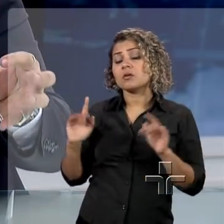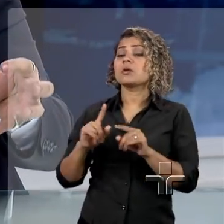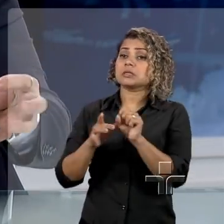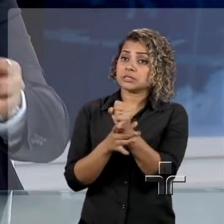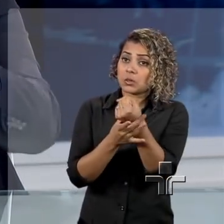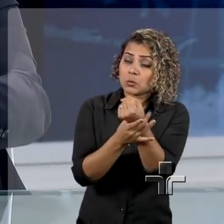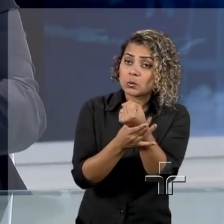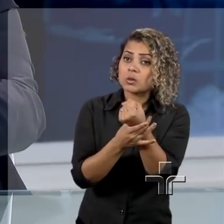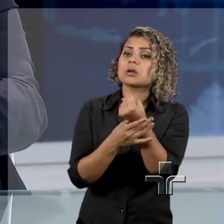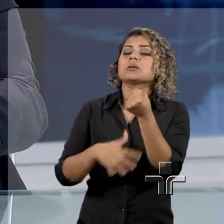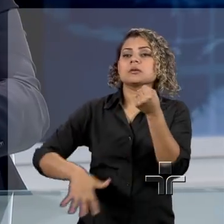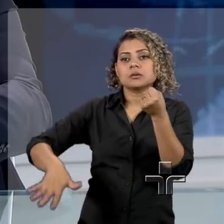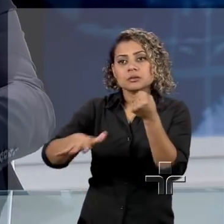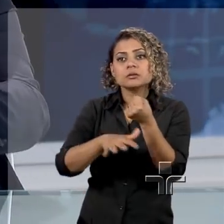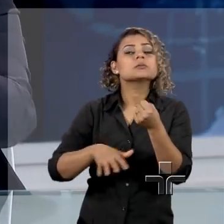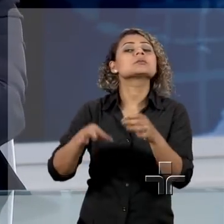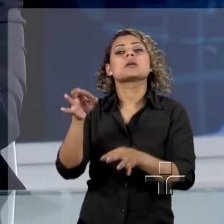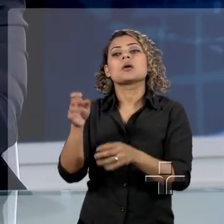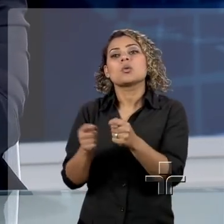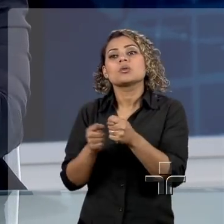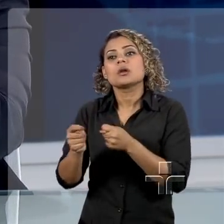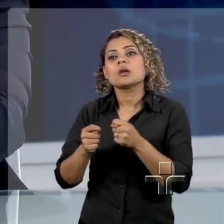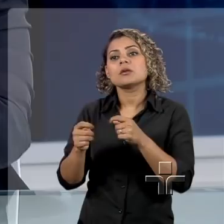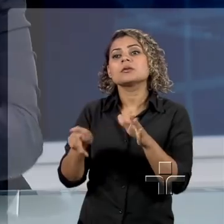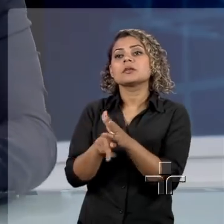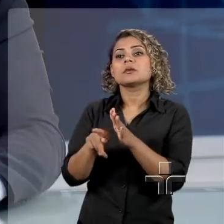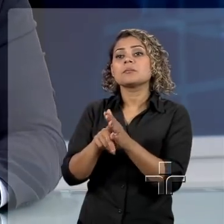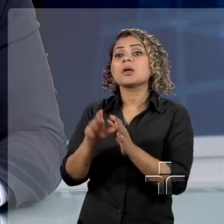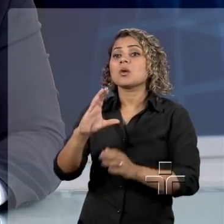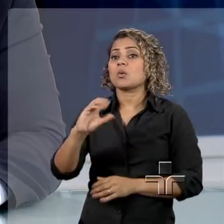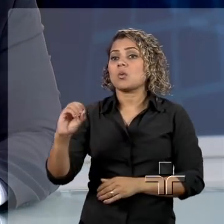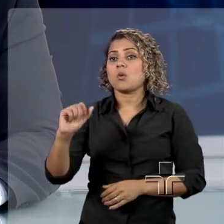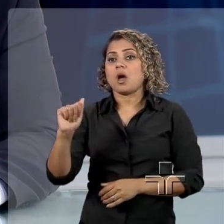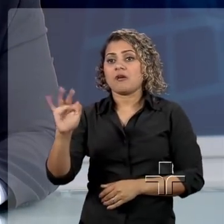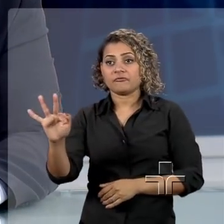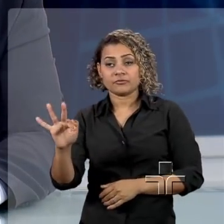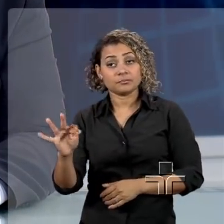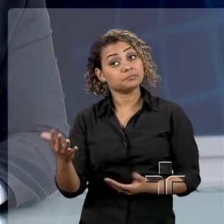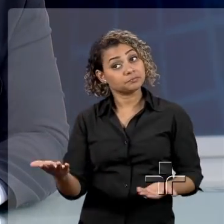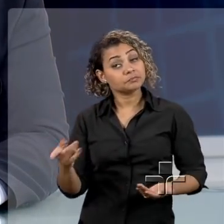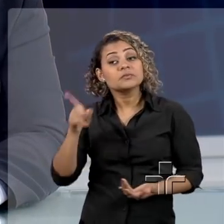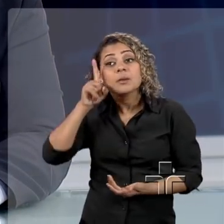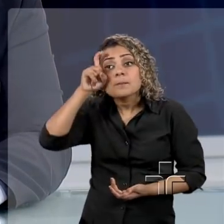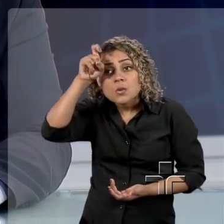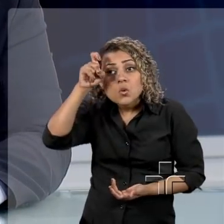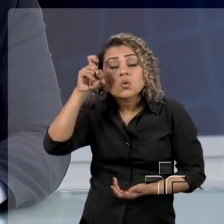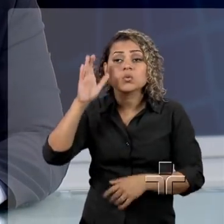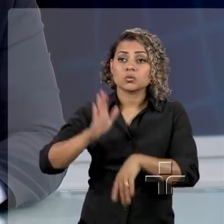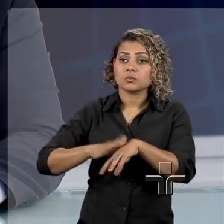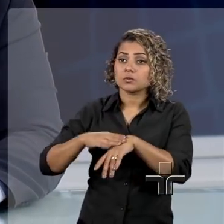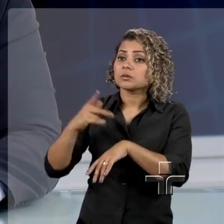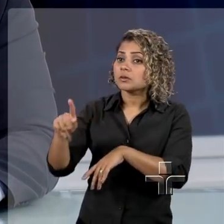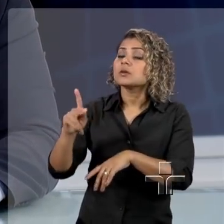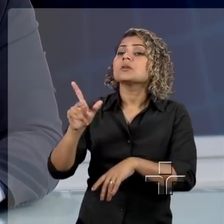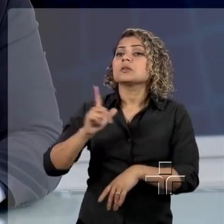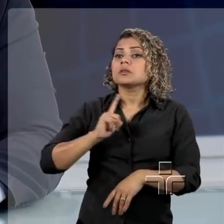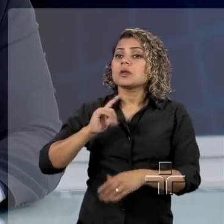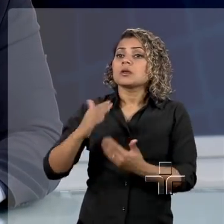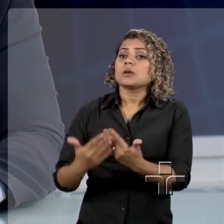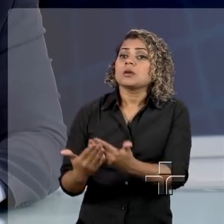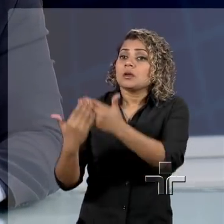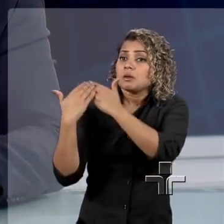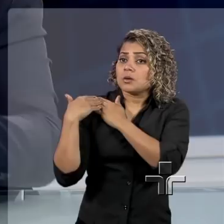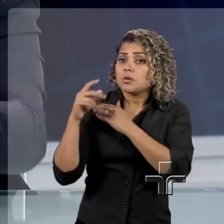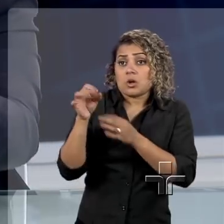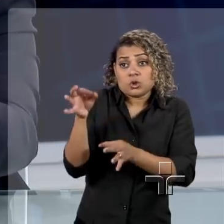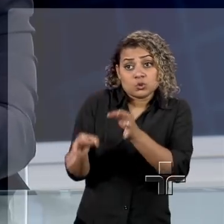a função da Controladoria Geral da União e mais a COAF. Sérgio Moro desempenhou uma função como juiz